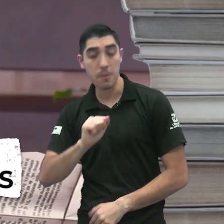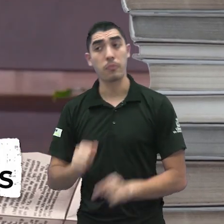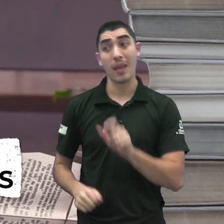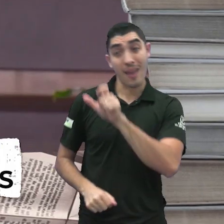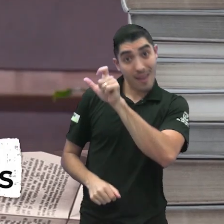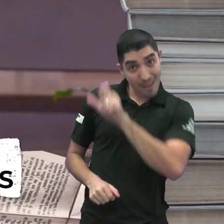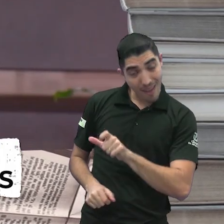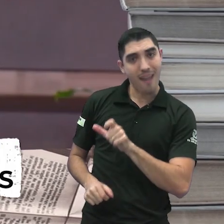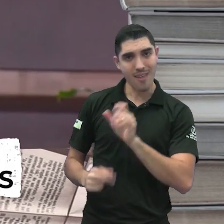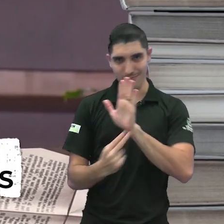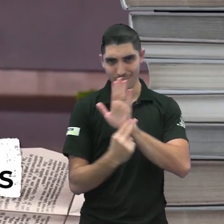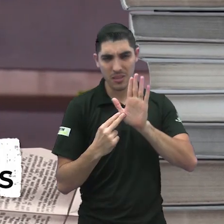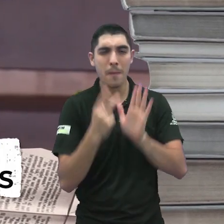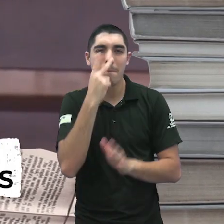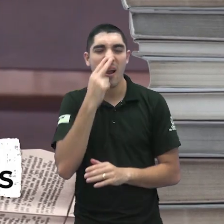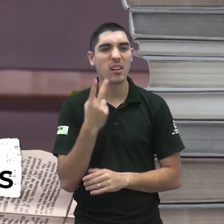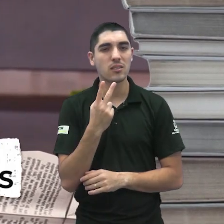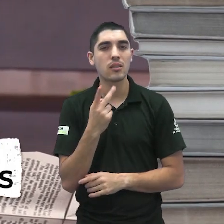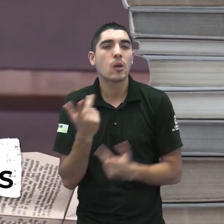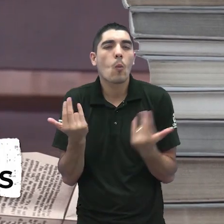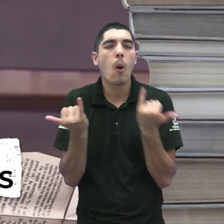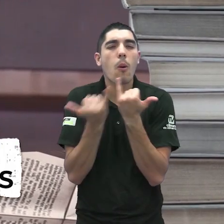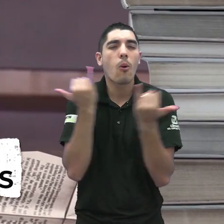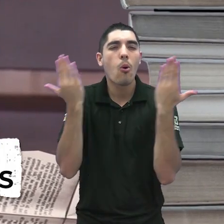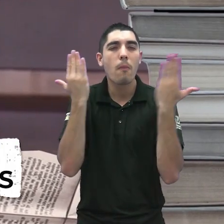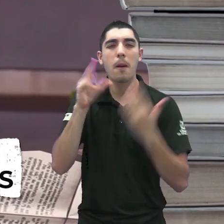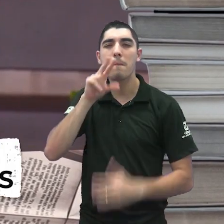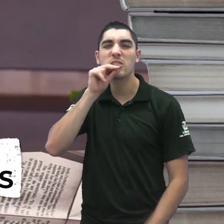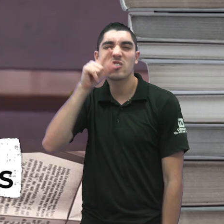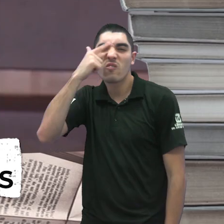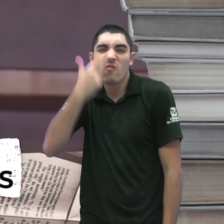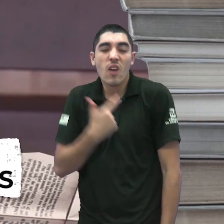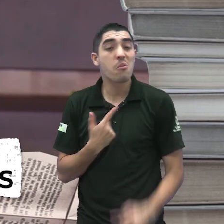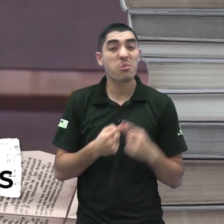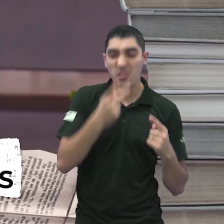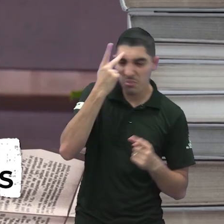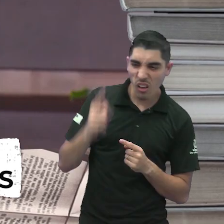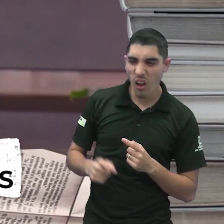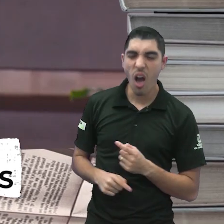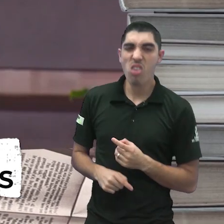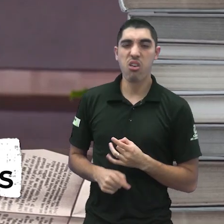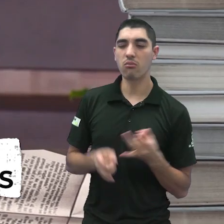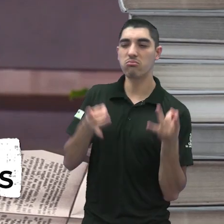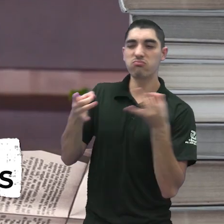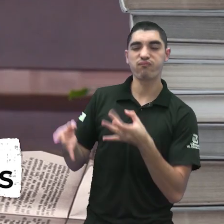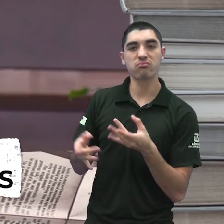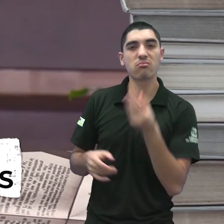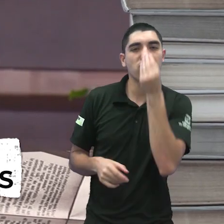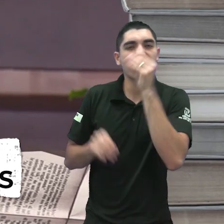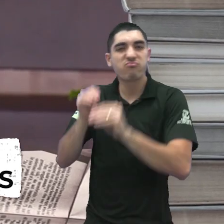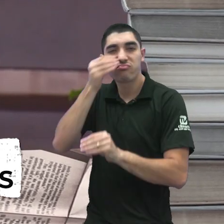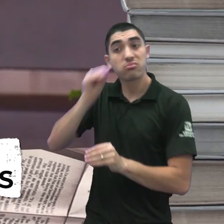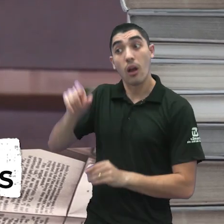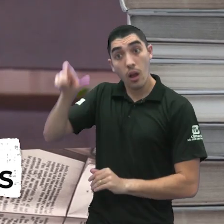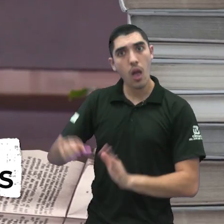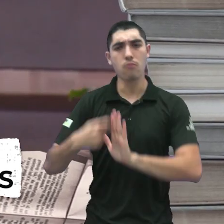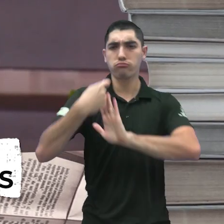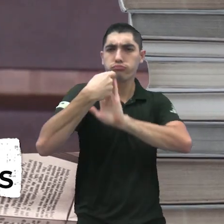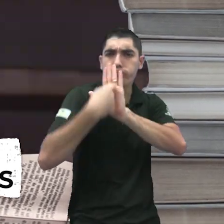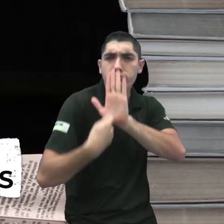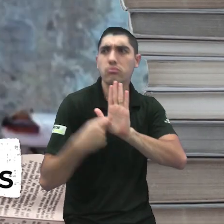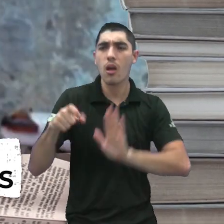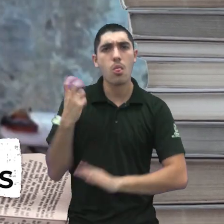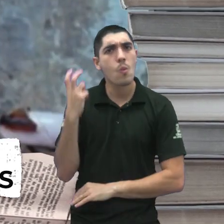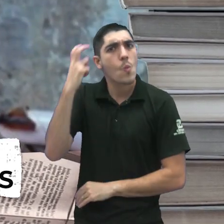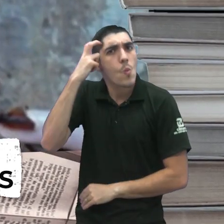assim uma espécie de patinho feio ou um pouco injustiçado nas qualidades dele como escritor, como homem de